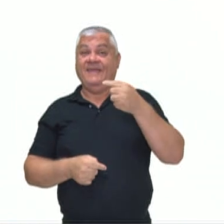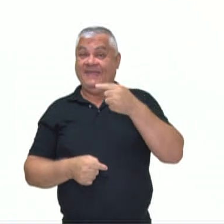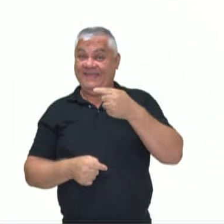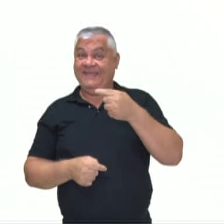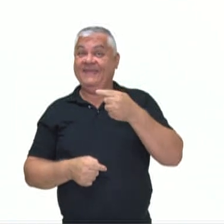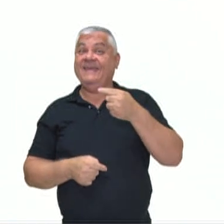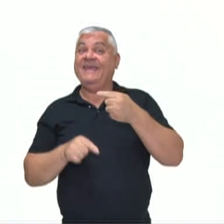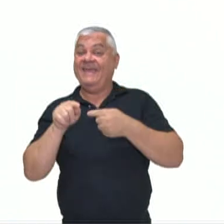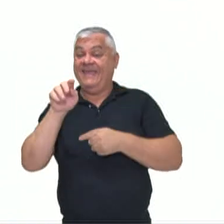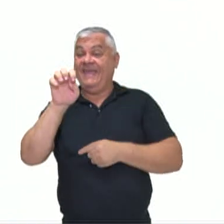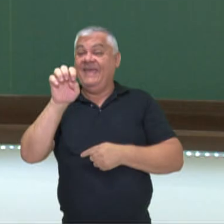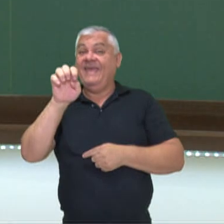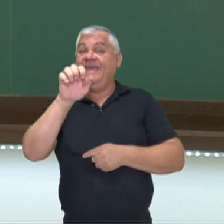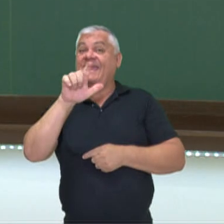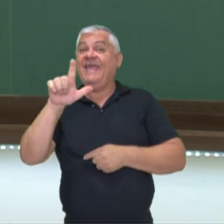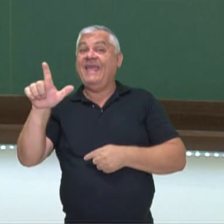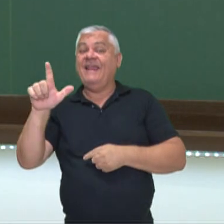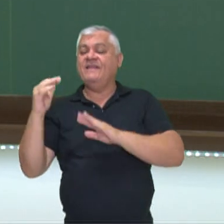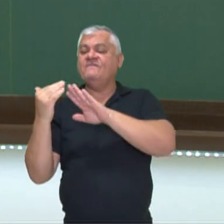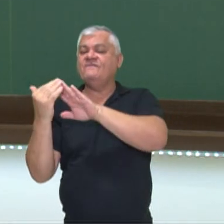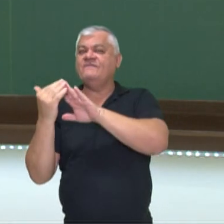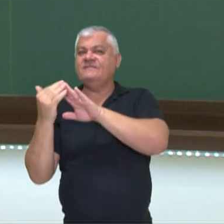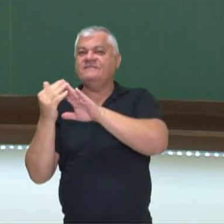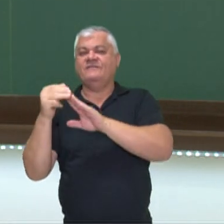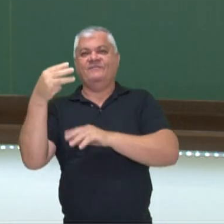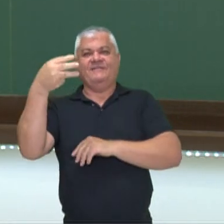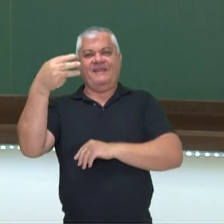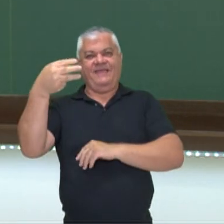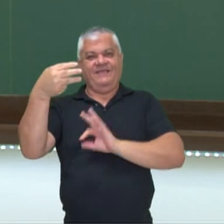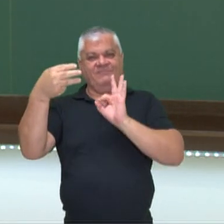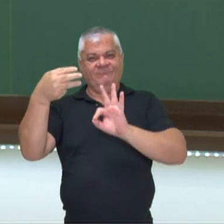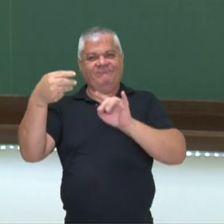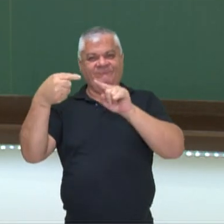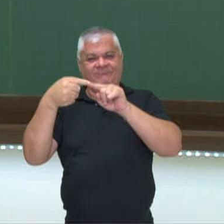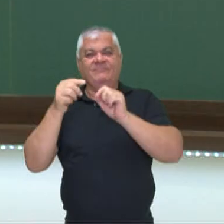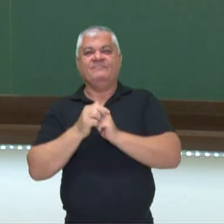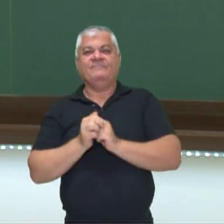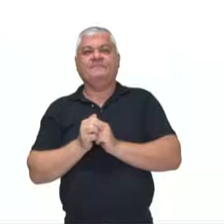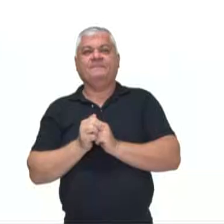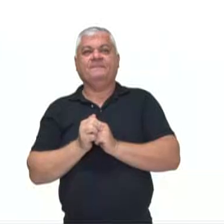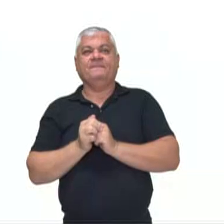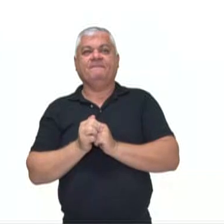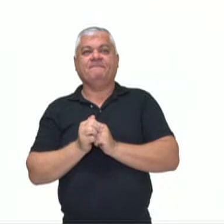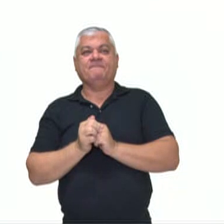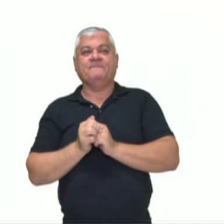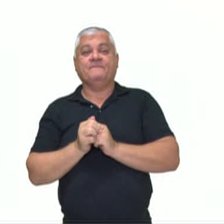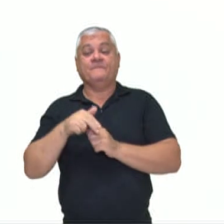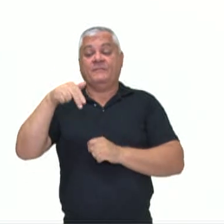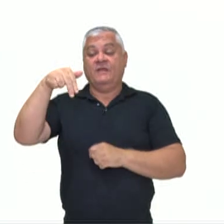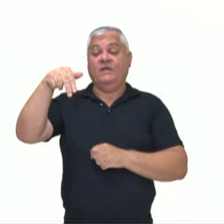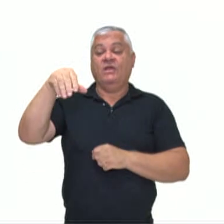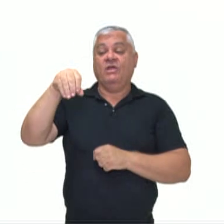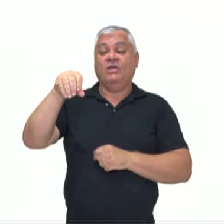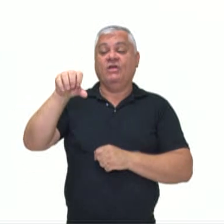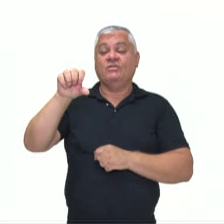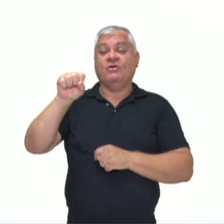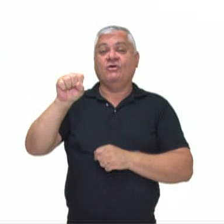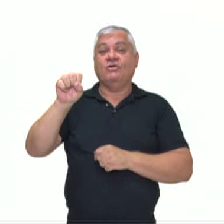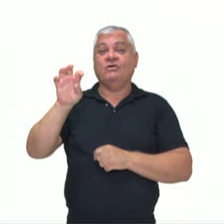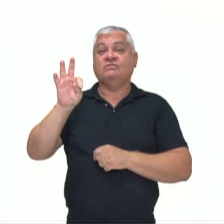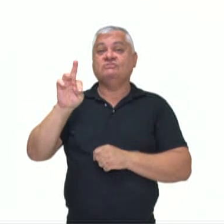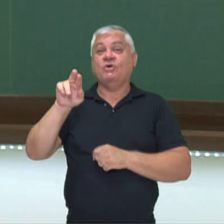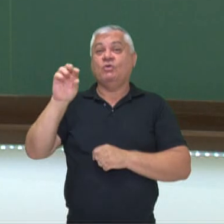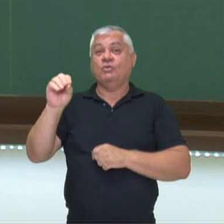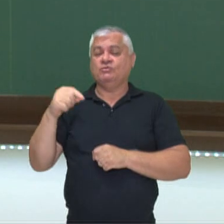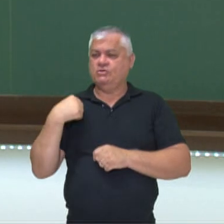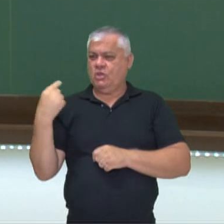dizer que ele é o meu novo vizinho. Então, número 3. Nosotros no somos novios. Ou seja, nós